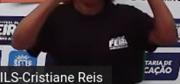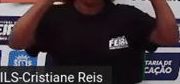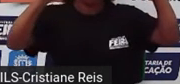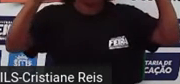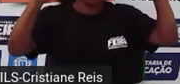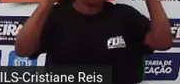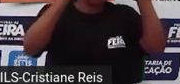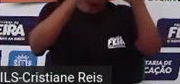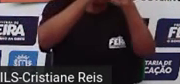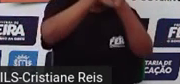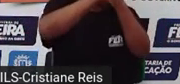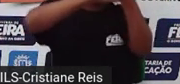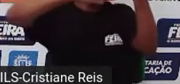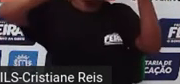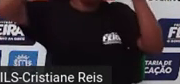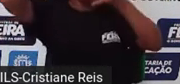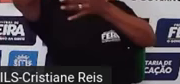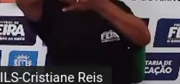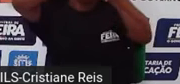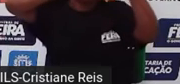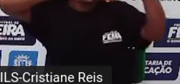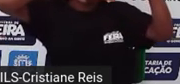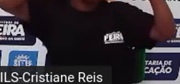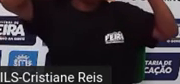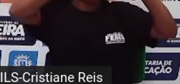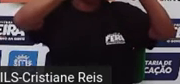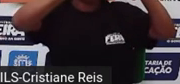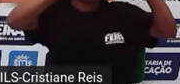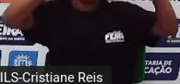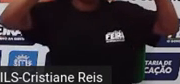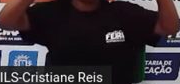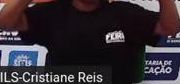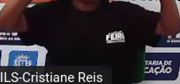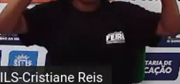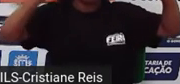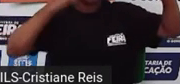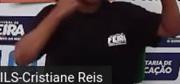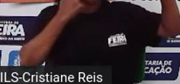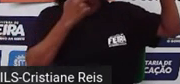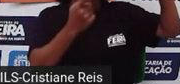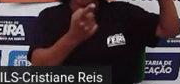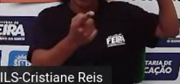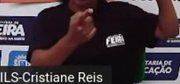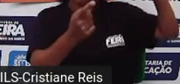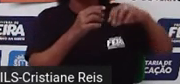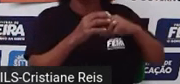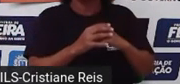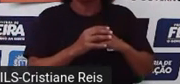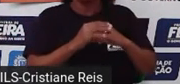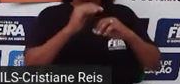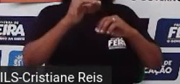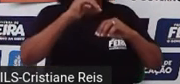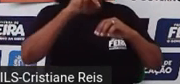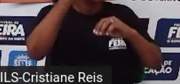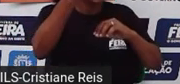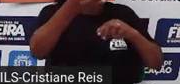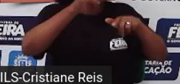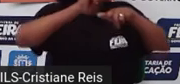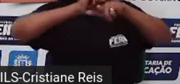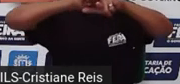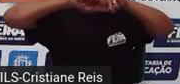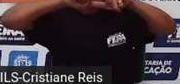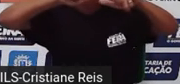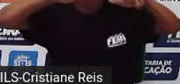fica fechado a gente nem observa mesmo a parte do continente não estou a parte que ainda não chegou mas atrás você não vem mais